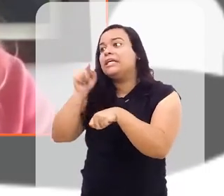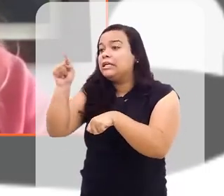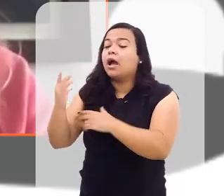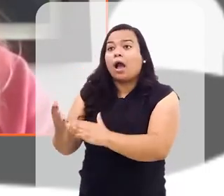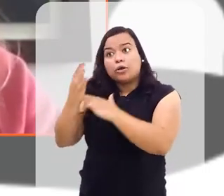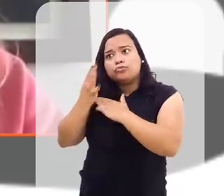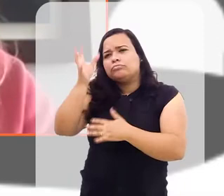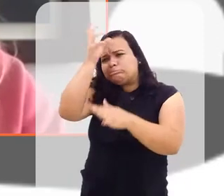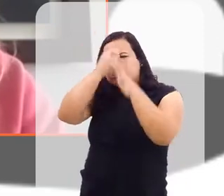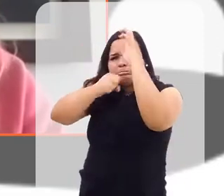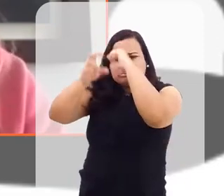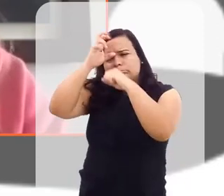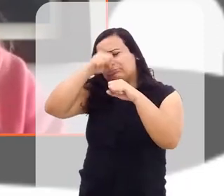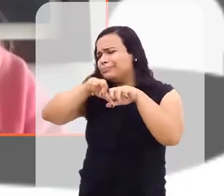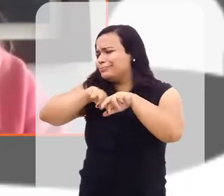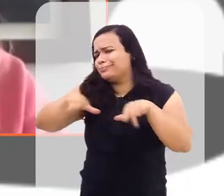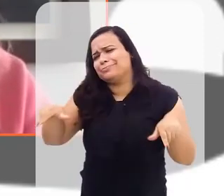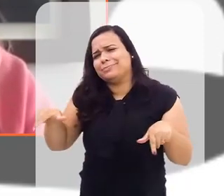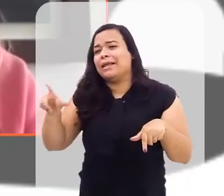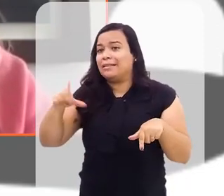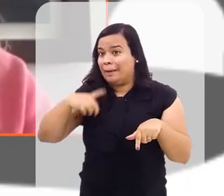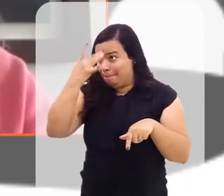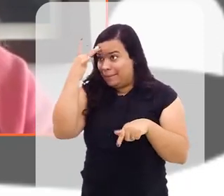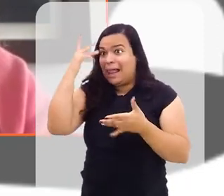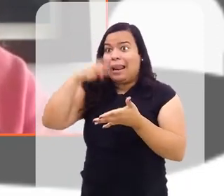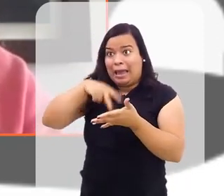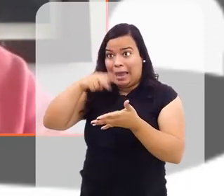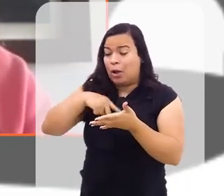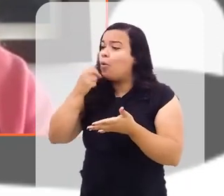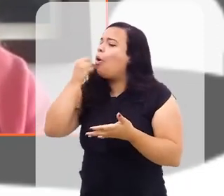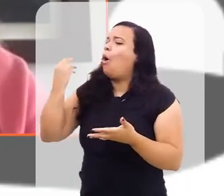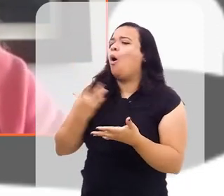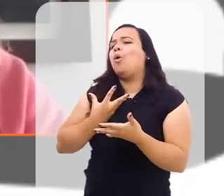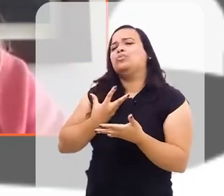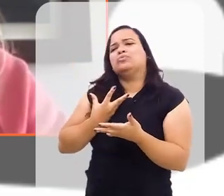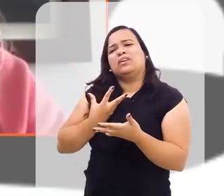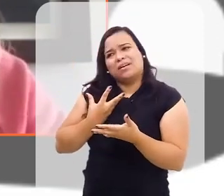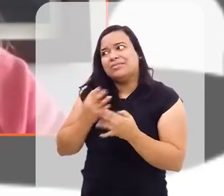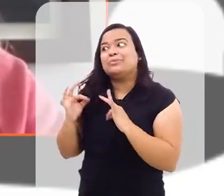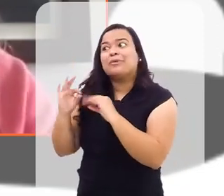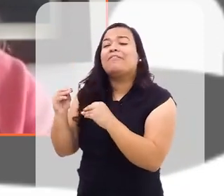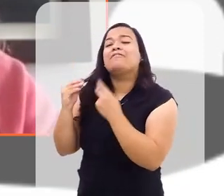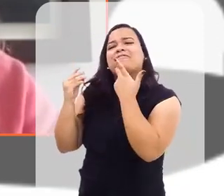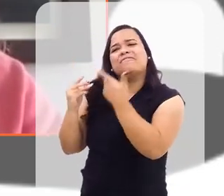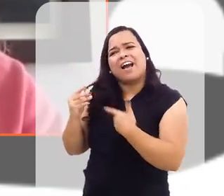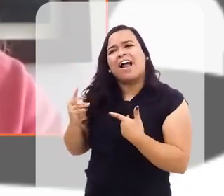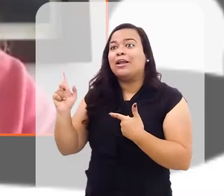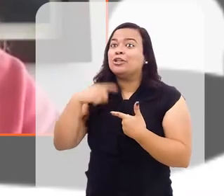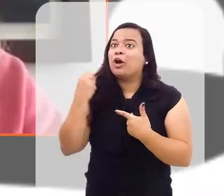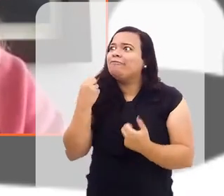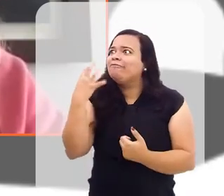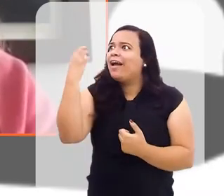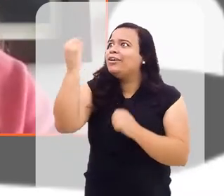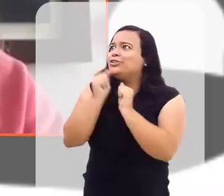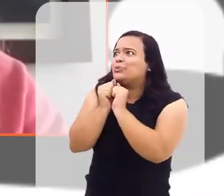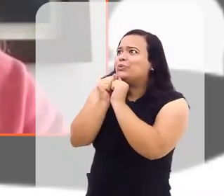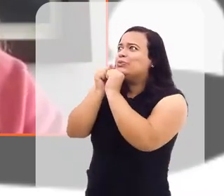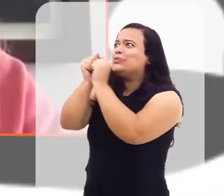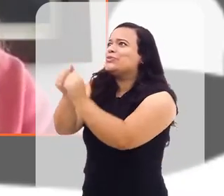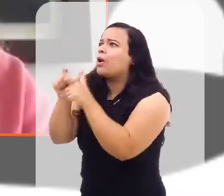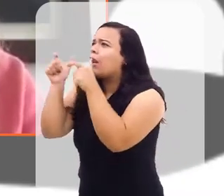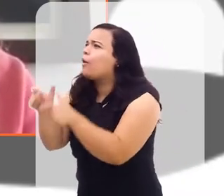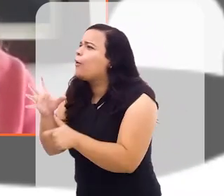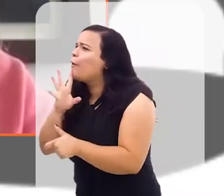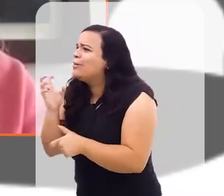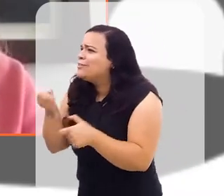bastante enriquecedor, né? Os relatos que eu tenho dos leitores que leram a trilogia. Eles falam exatamente isso. A gente viaja junto, a gente